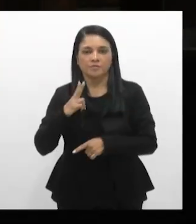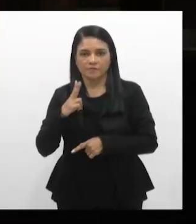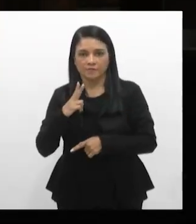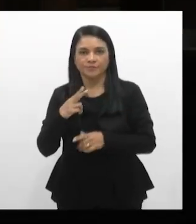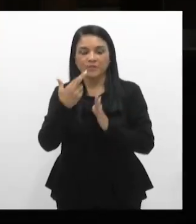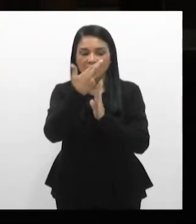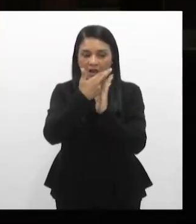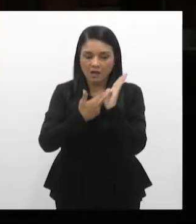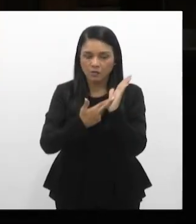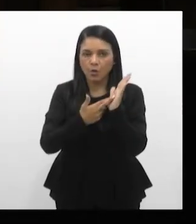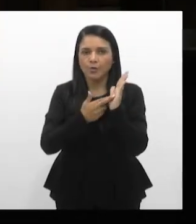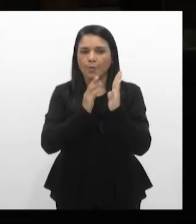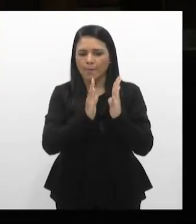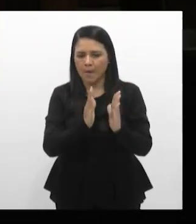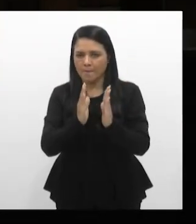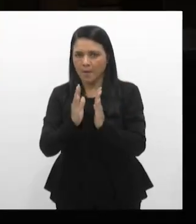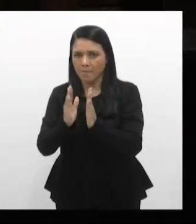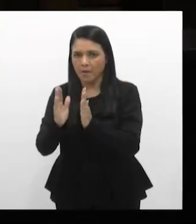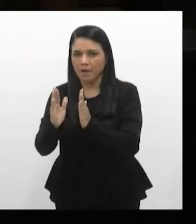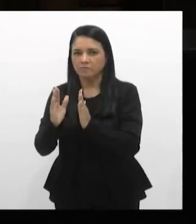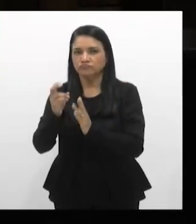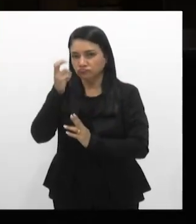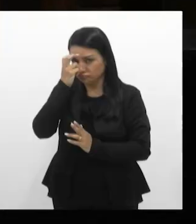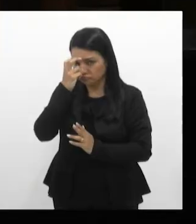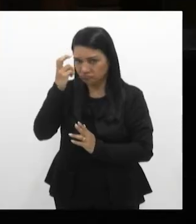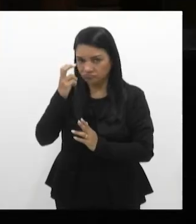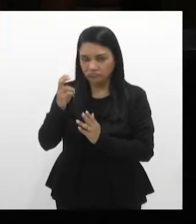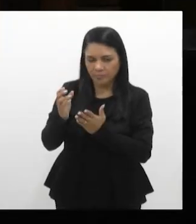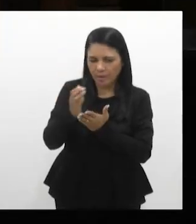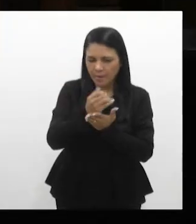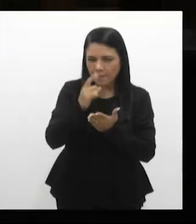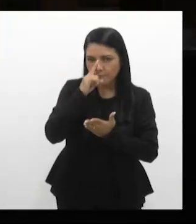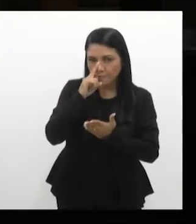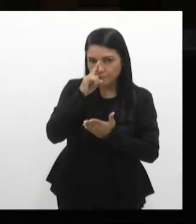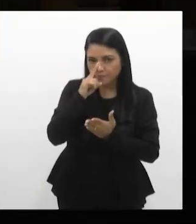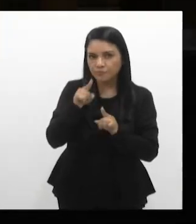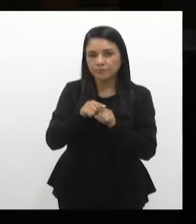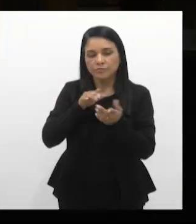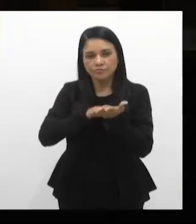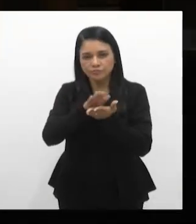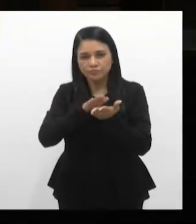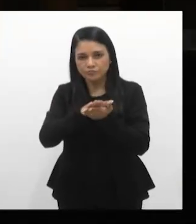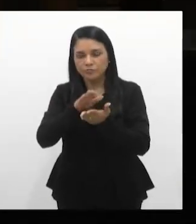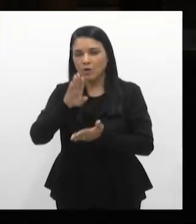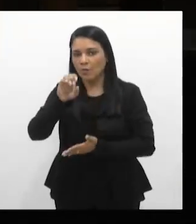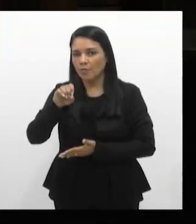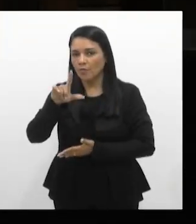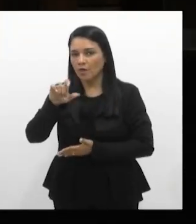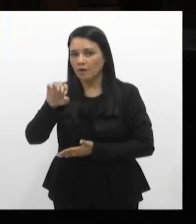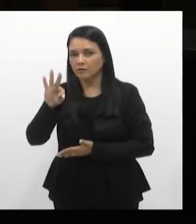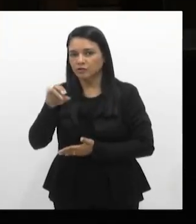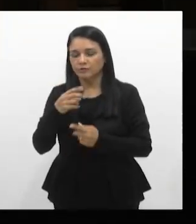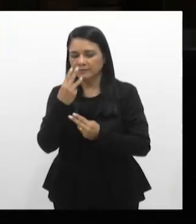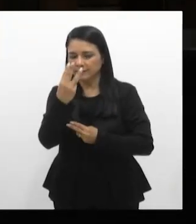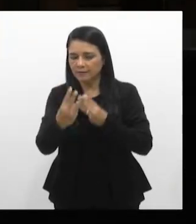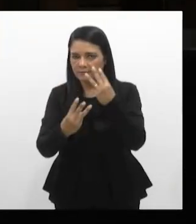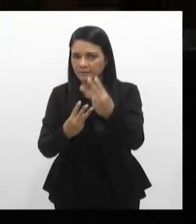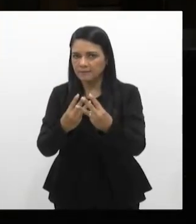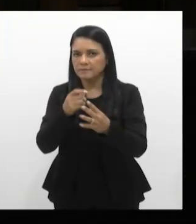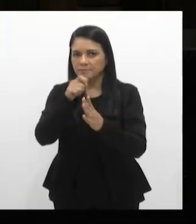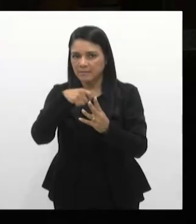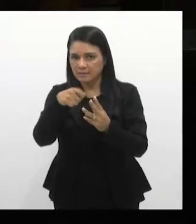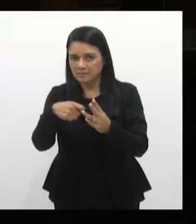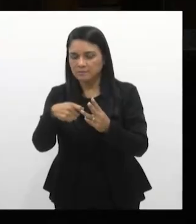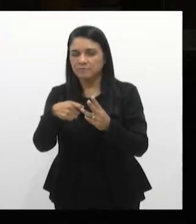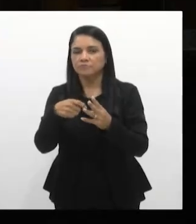relatórios periódicos de inteligência e mapeamento de risco, publicar boletins estatísticos trimestrais